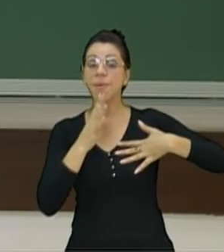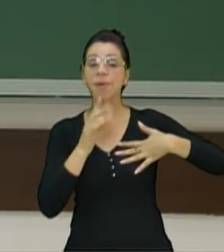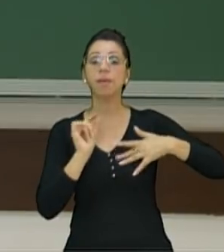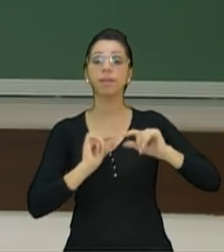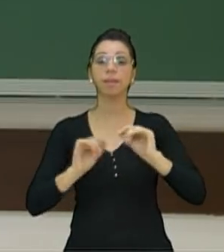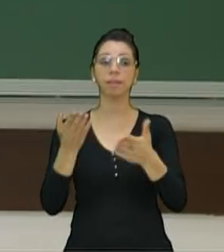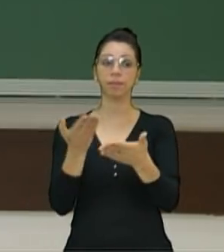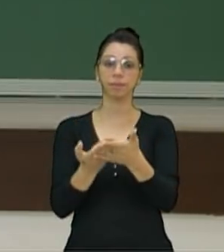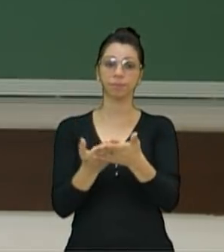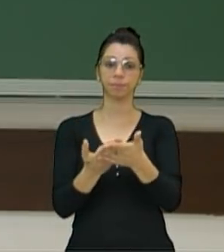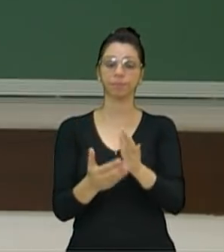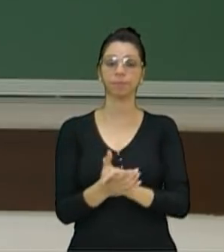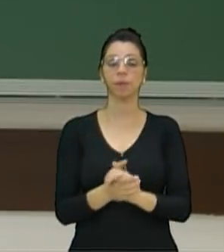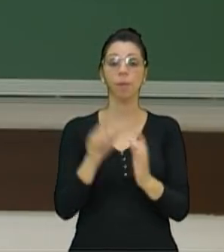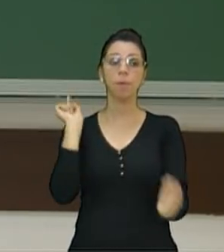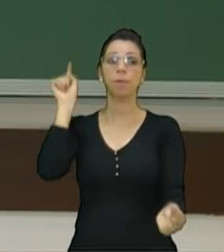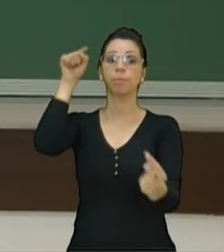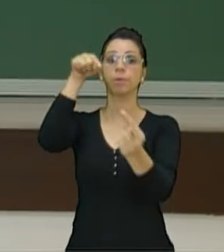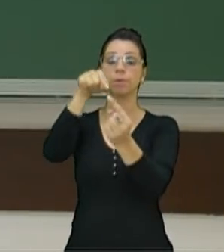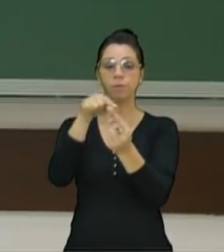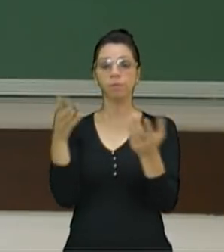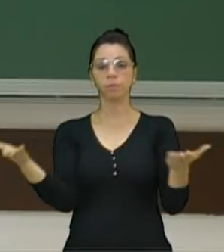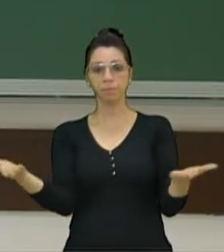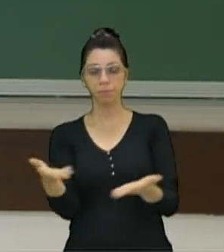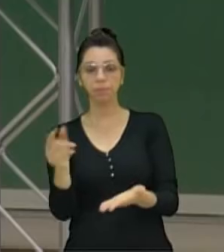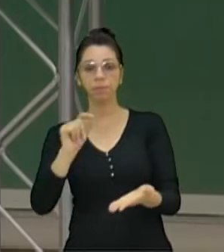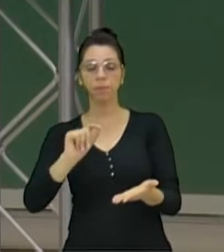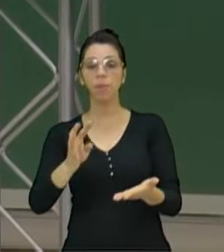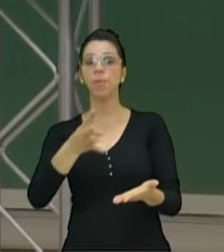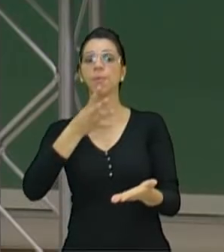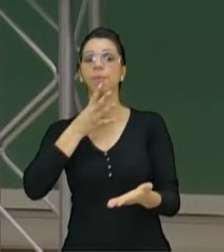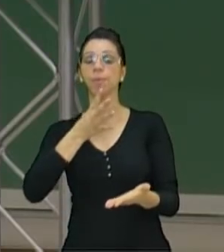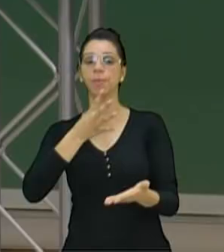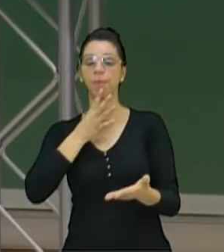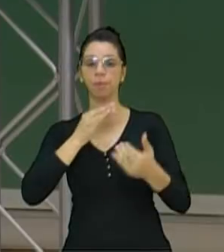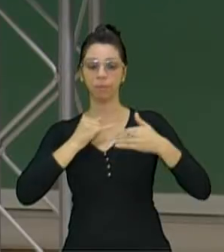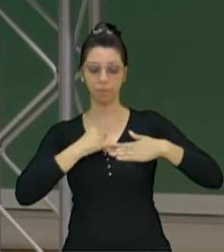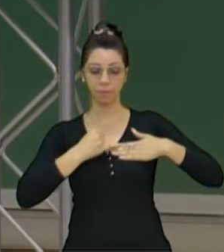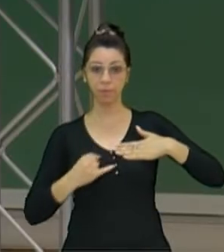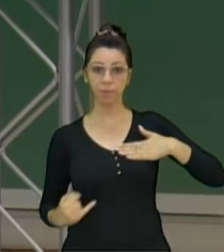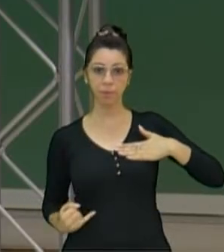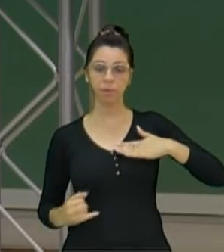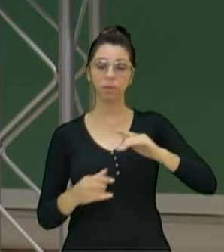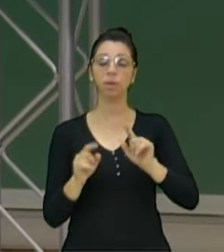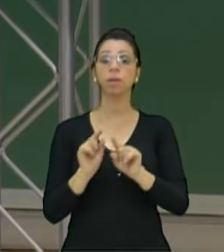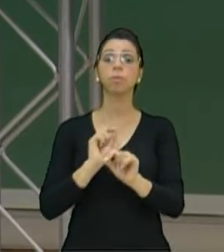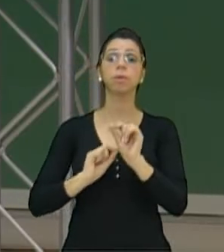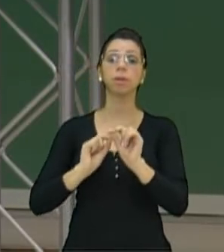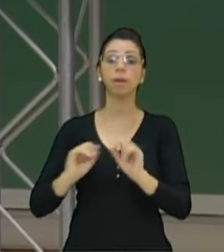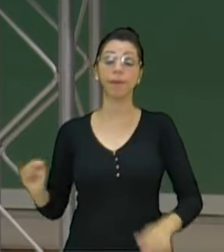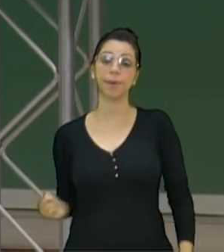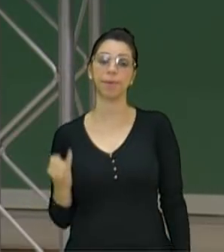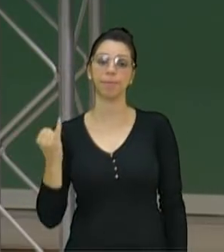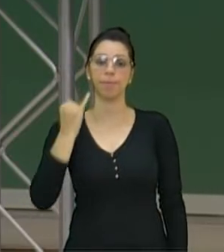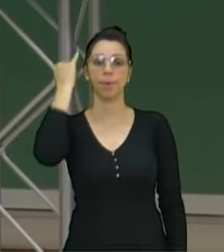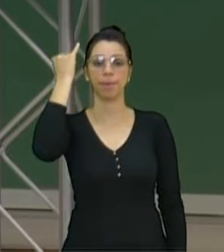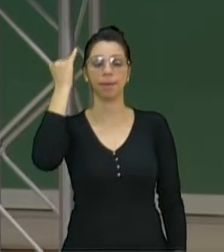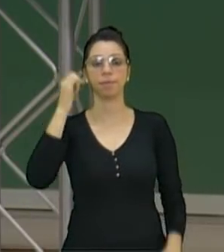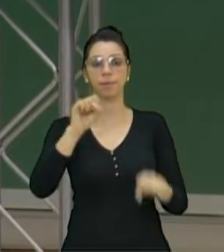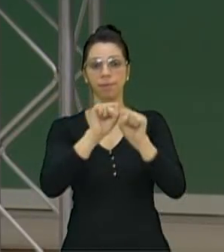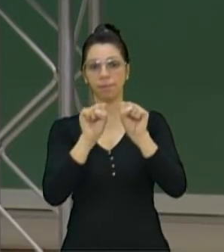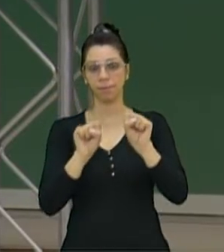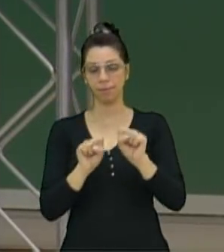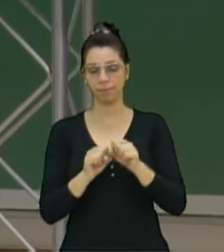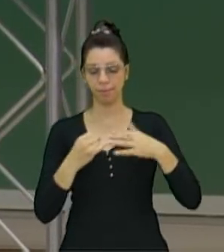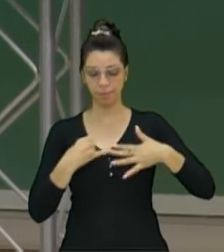nesta aula. Então, o objetivo dessa aula de hoje é conhecer ele e também a importância desse sistema,